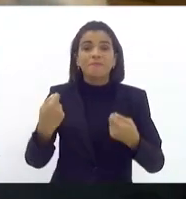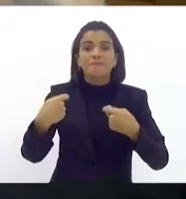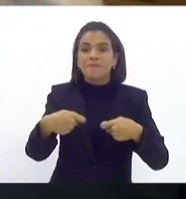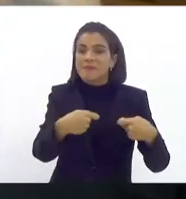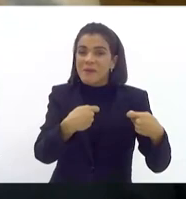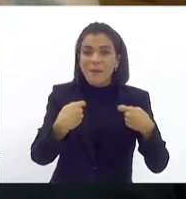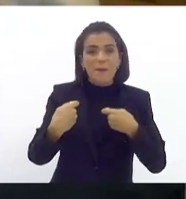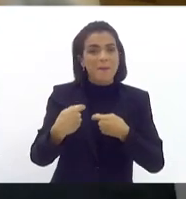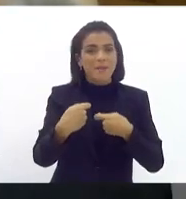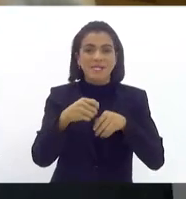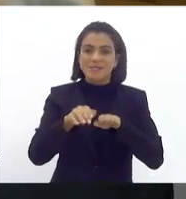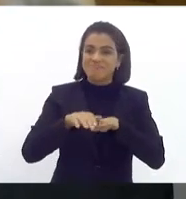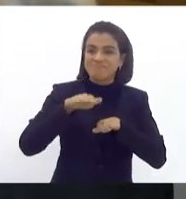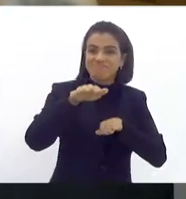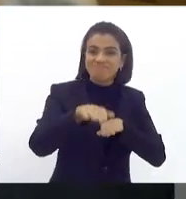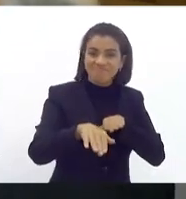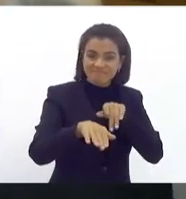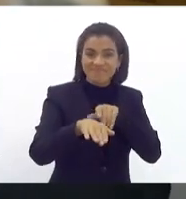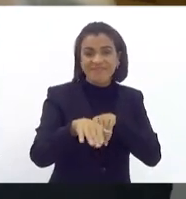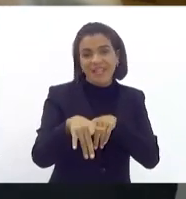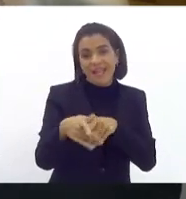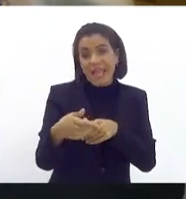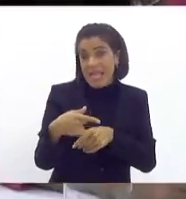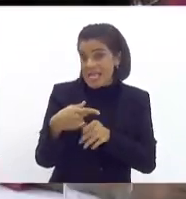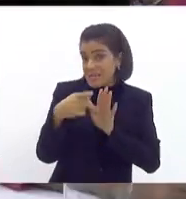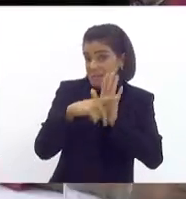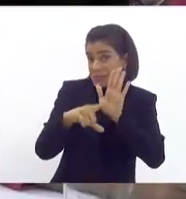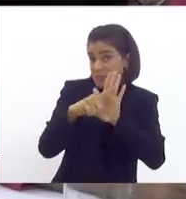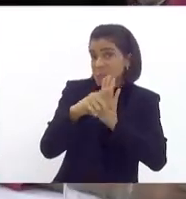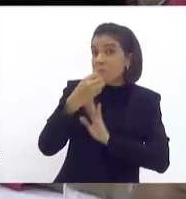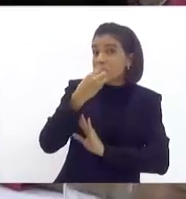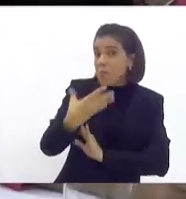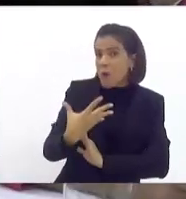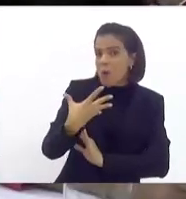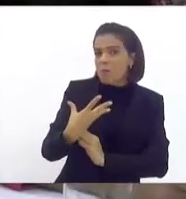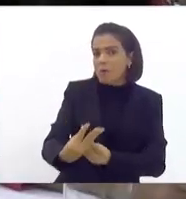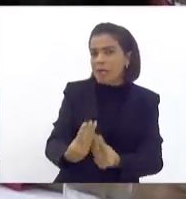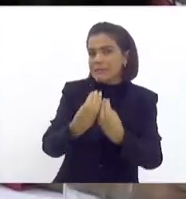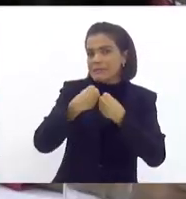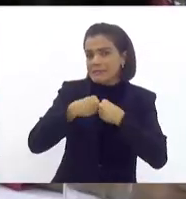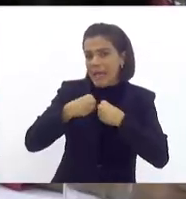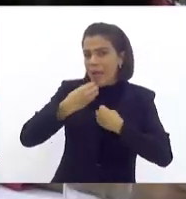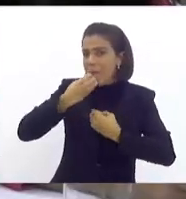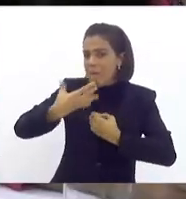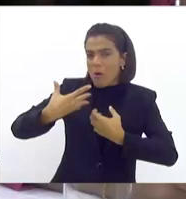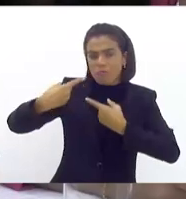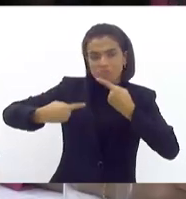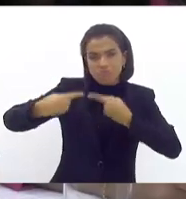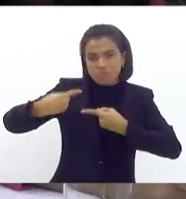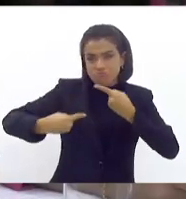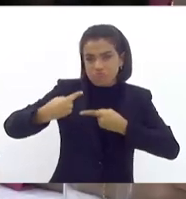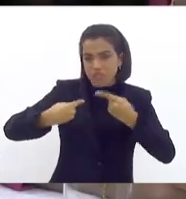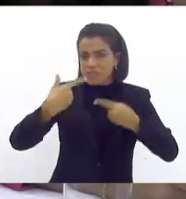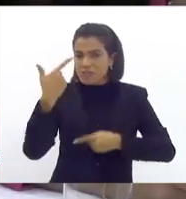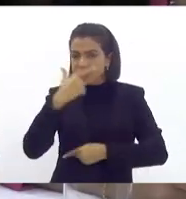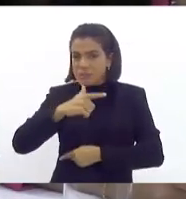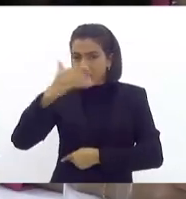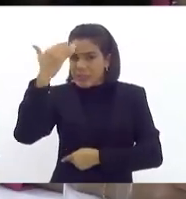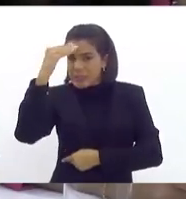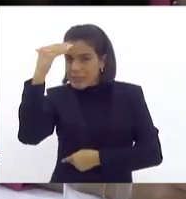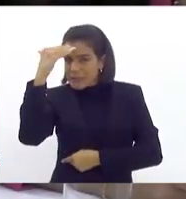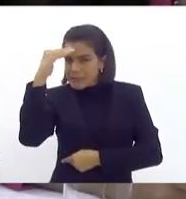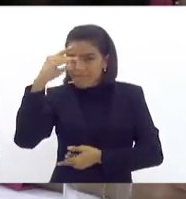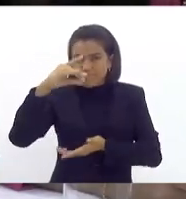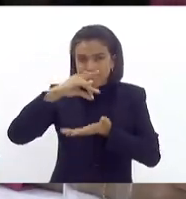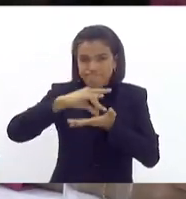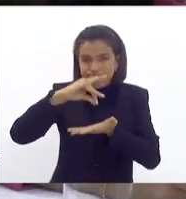Precisava de um pontapé inicial. Acho que o projeto ele é bom nesse sentido, então, que ele traz para uma boa discussão, para a gente entender, de fato, como